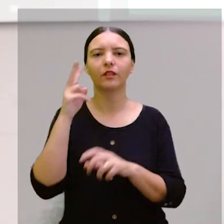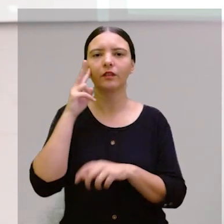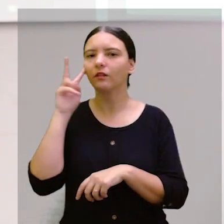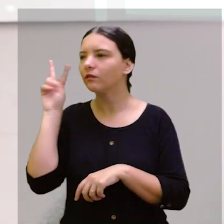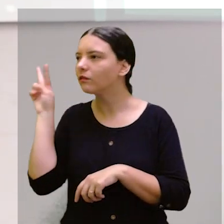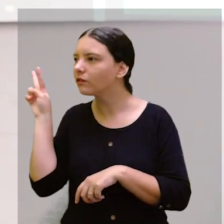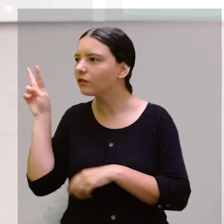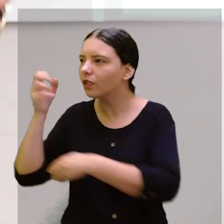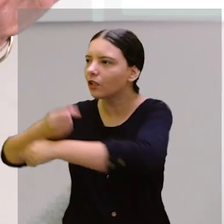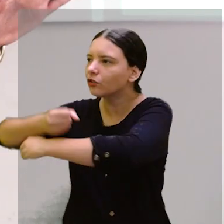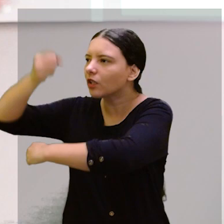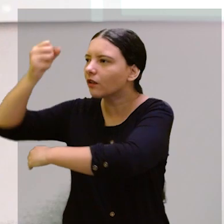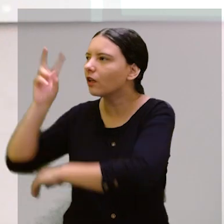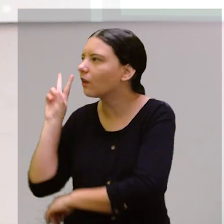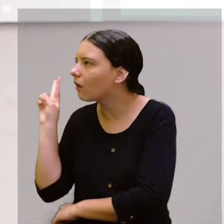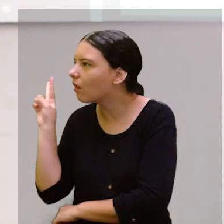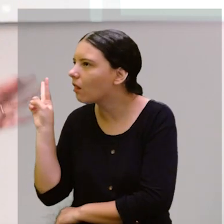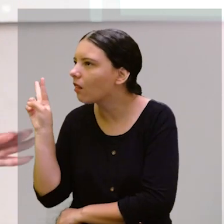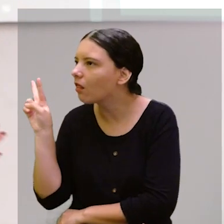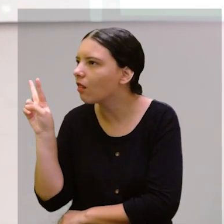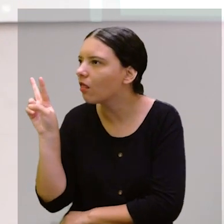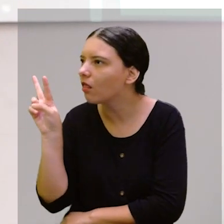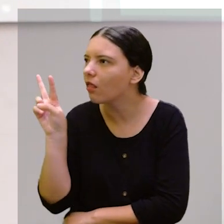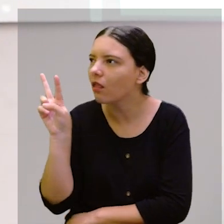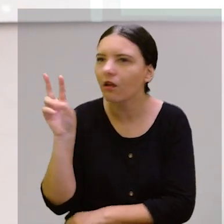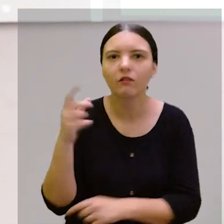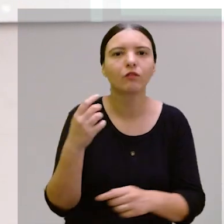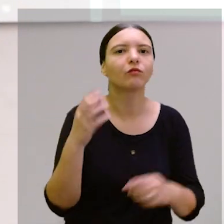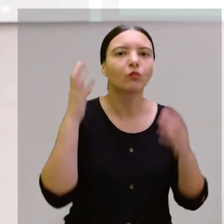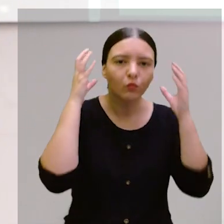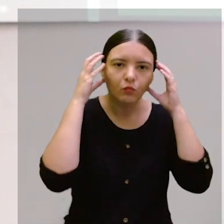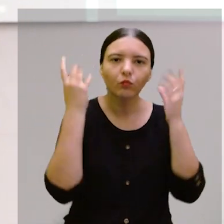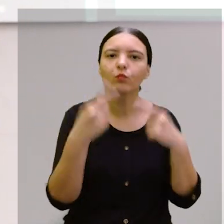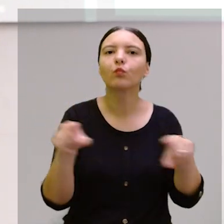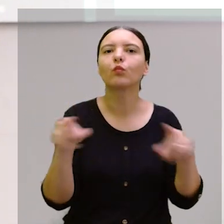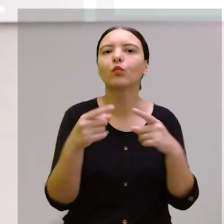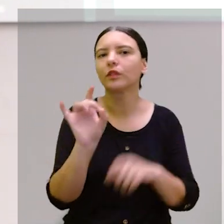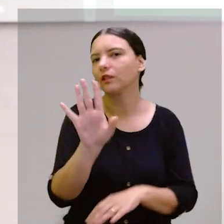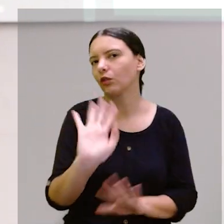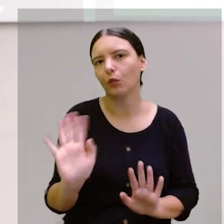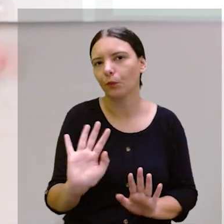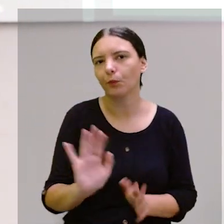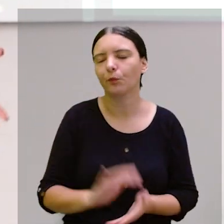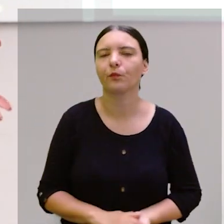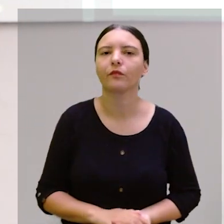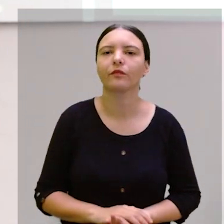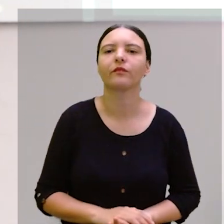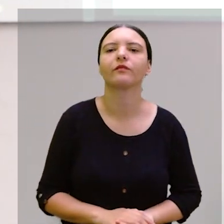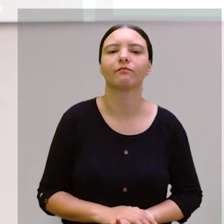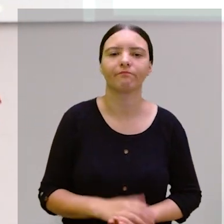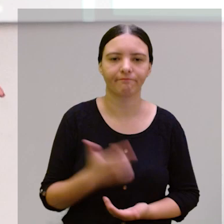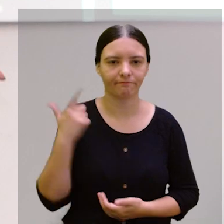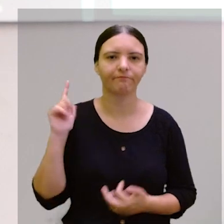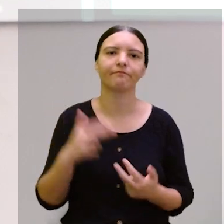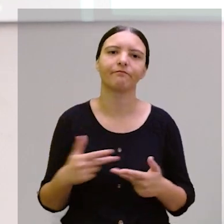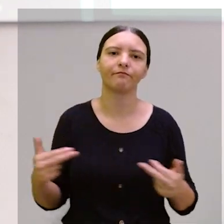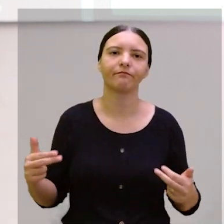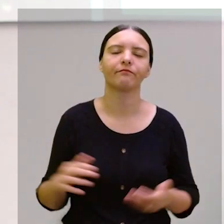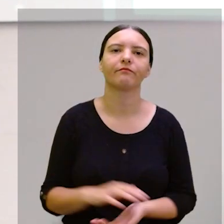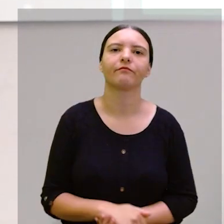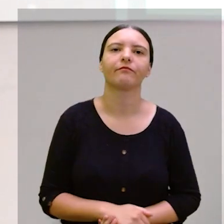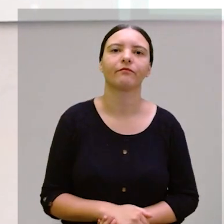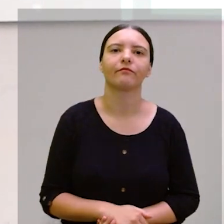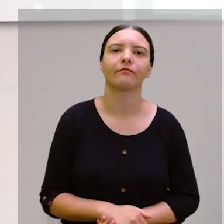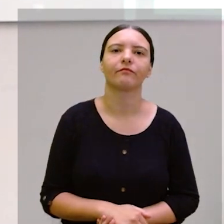janela e você não tem celular, você não tem nada. No máximo uma música tocando no rádio. Isso é contemplar, entre outras coisas. Por